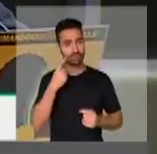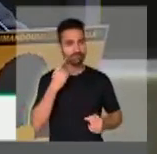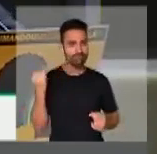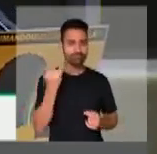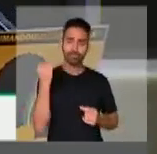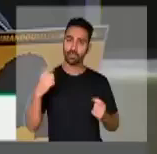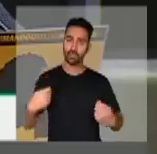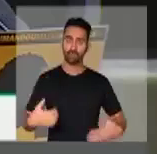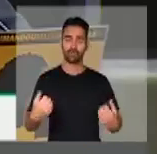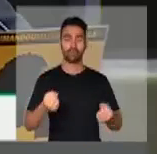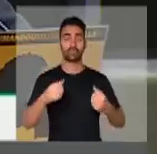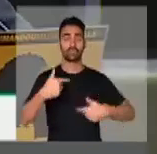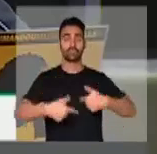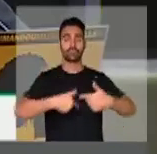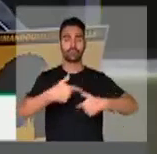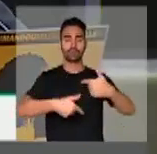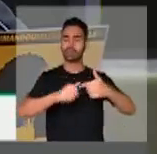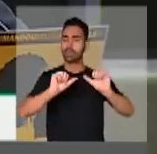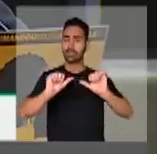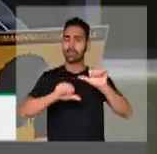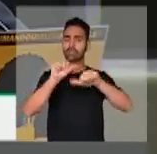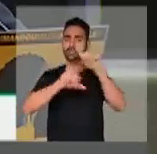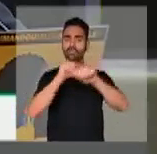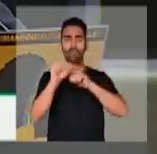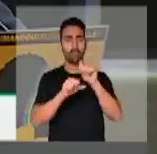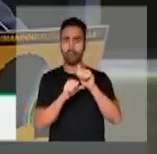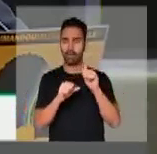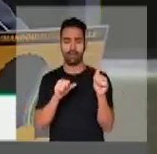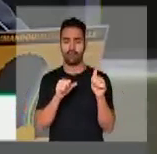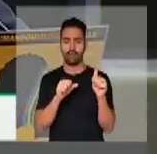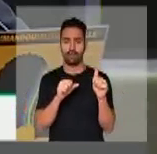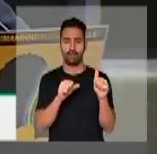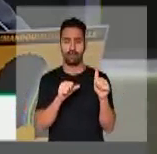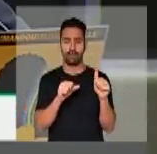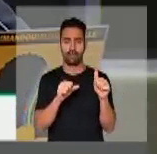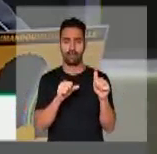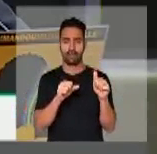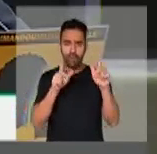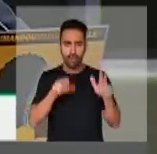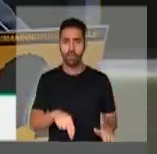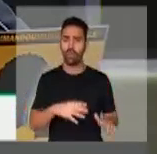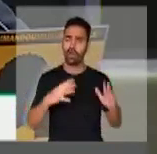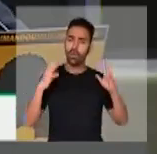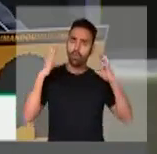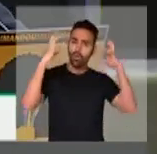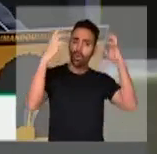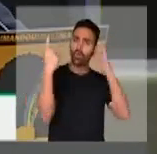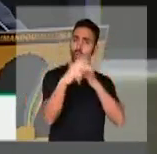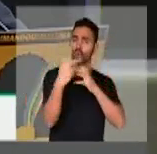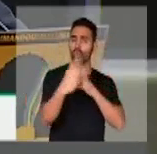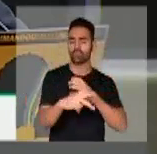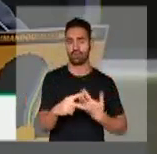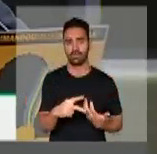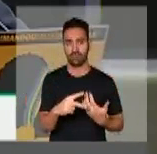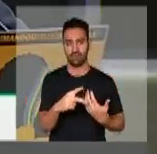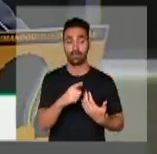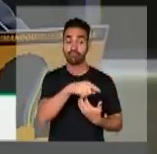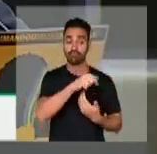nós nos transformarmos na potência Marielle para exercermos do poder de pássaro,